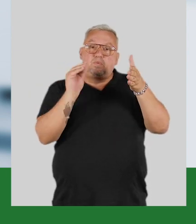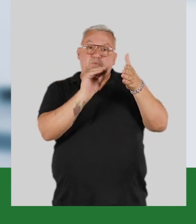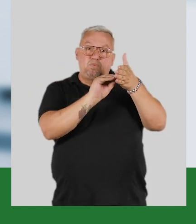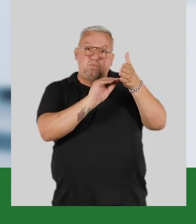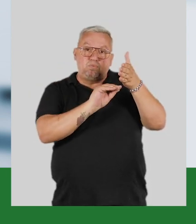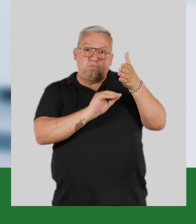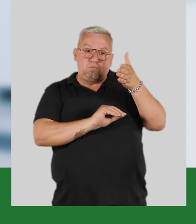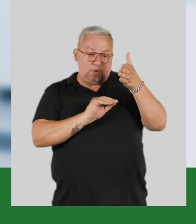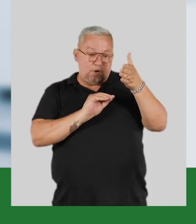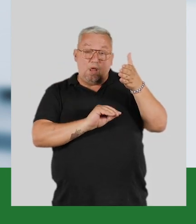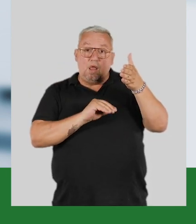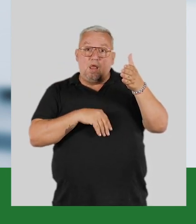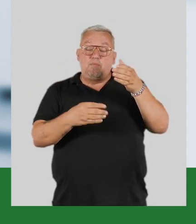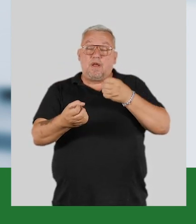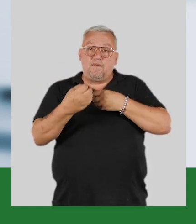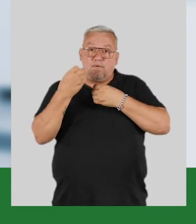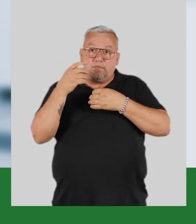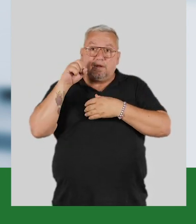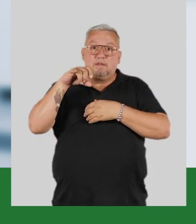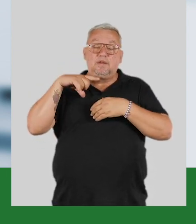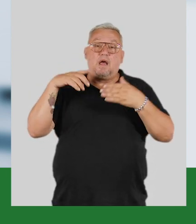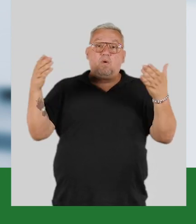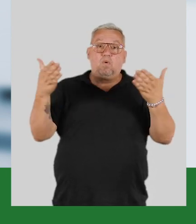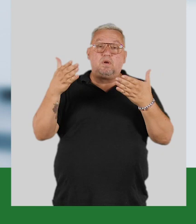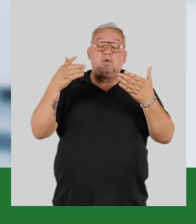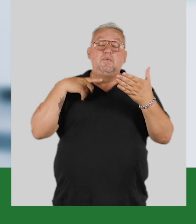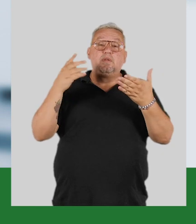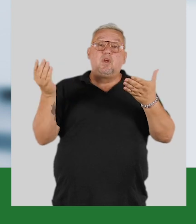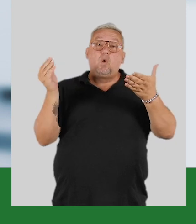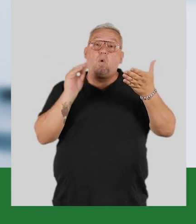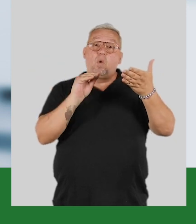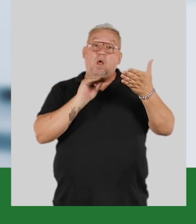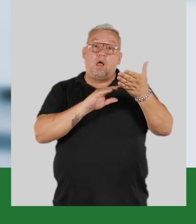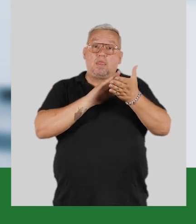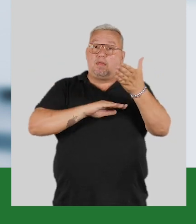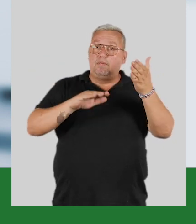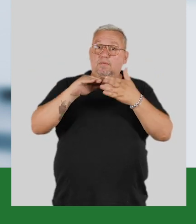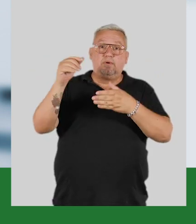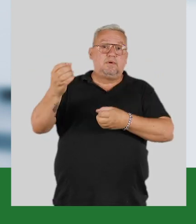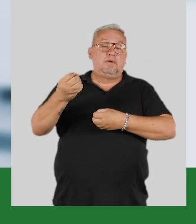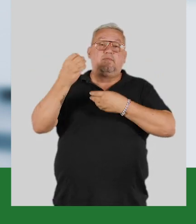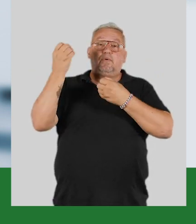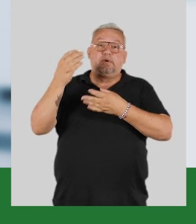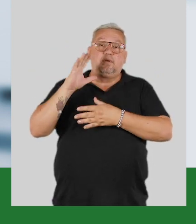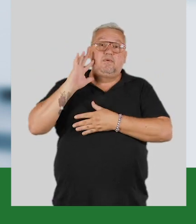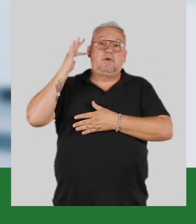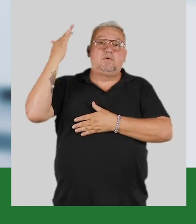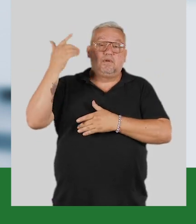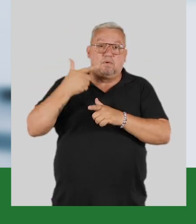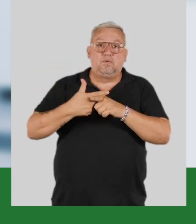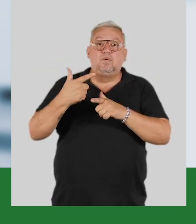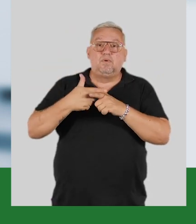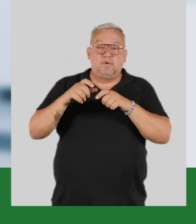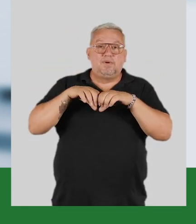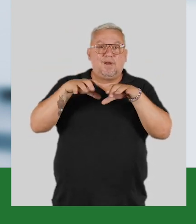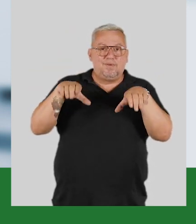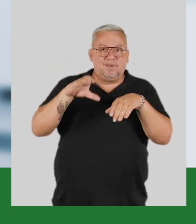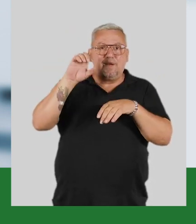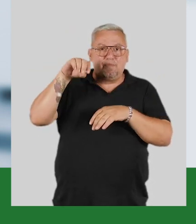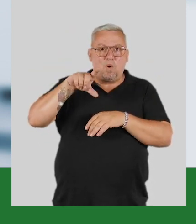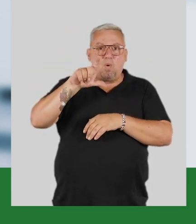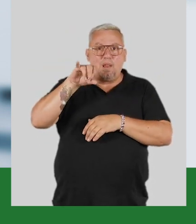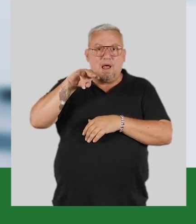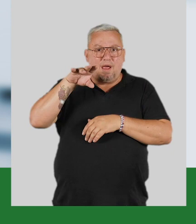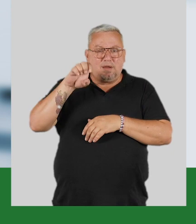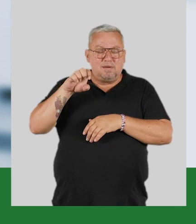eventos adversos pós-vacinação, e neste módulo devem ser lançadas todas as informações sobre os eventos adversos. É um sistema online